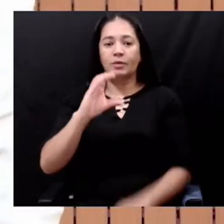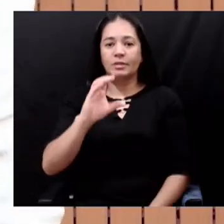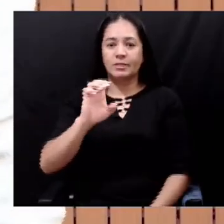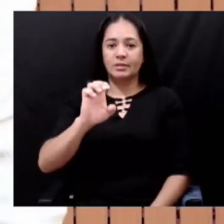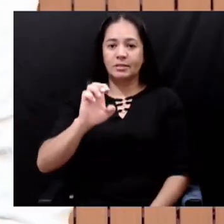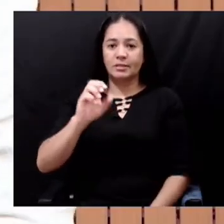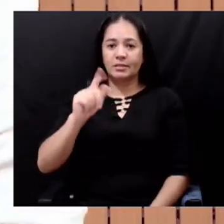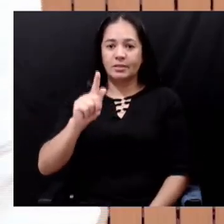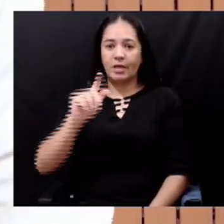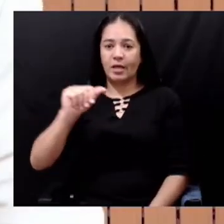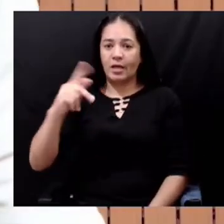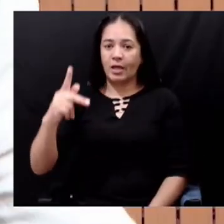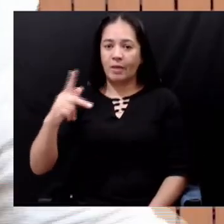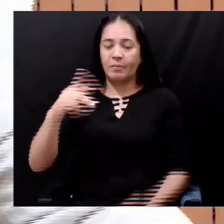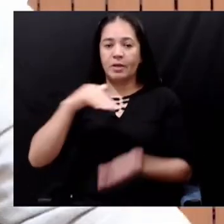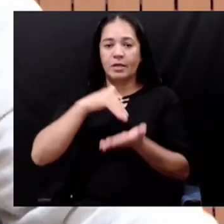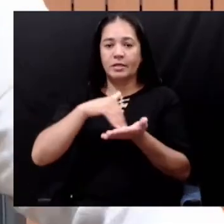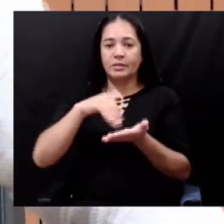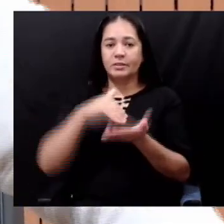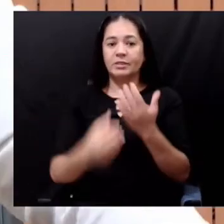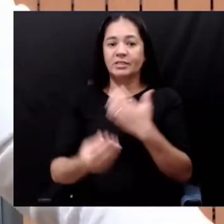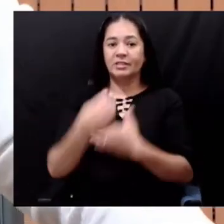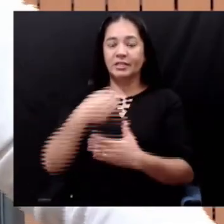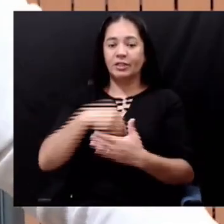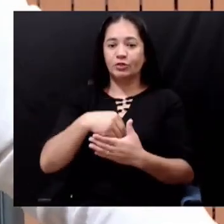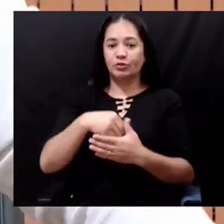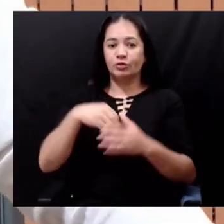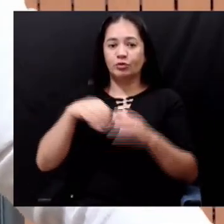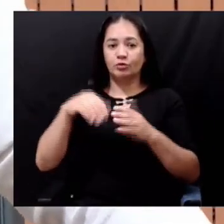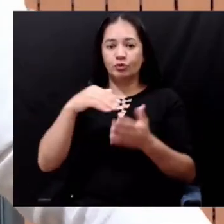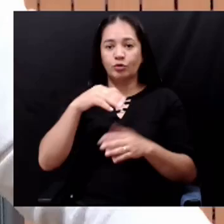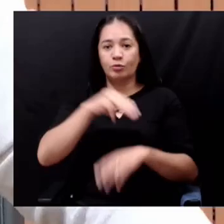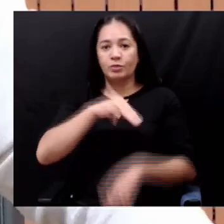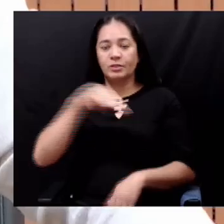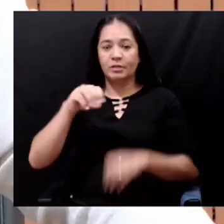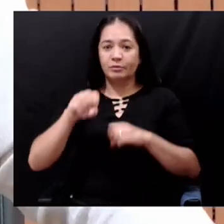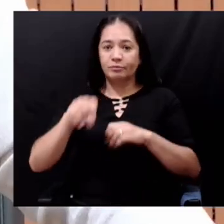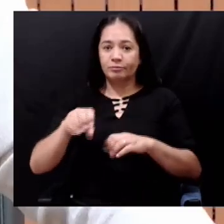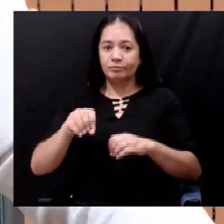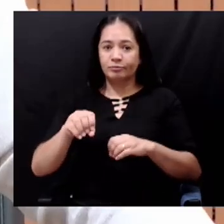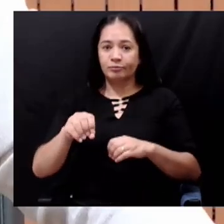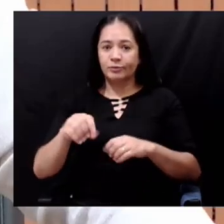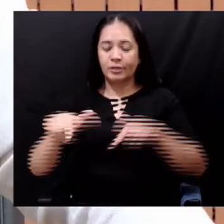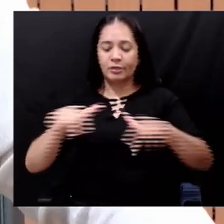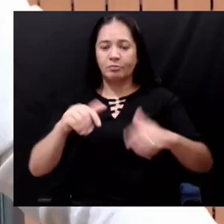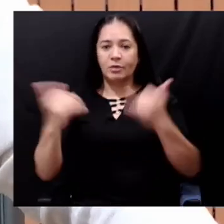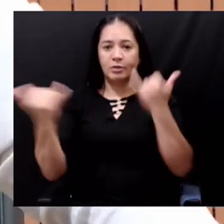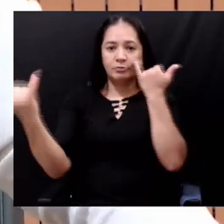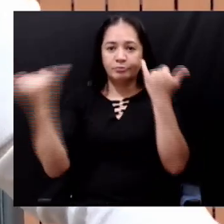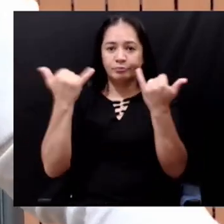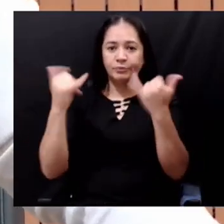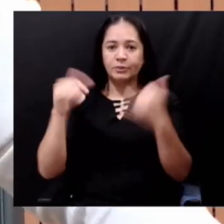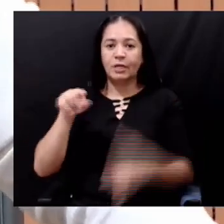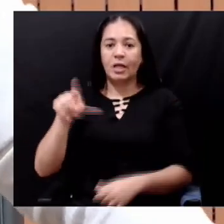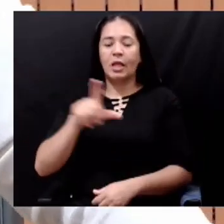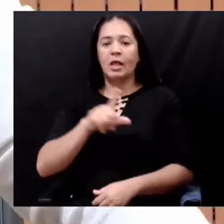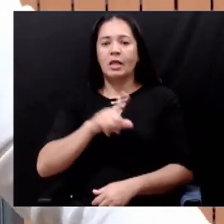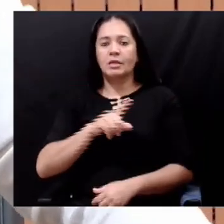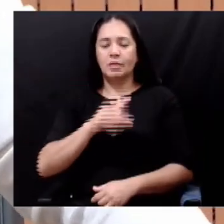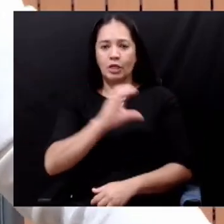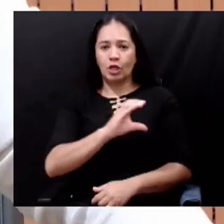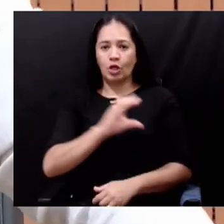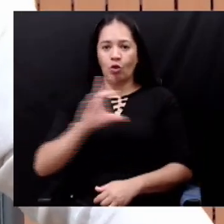dentro do Ministério da Educação que só mexe com coisa de dados. Nós temos lá a Coordenação Geral de